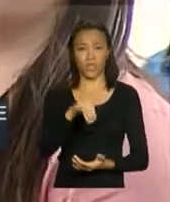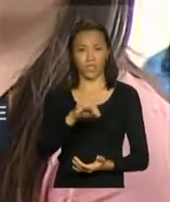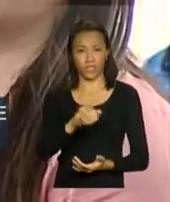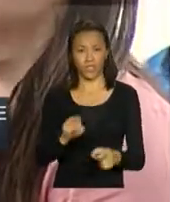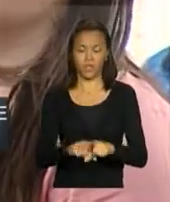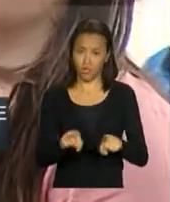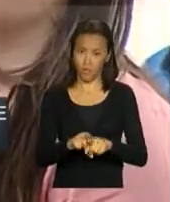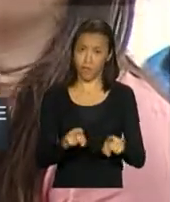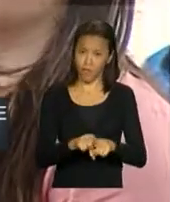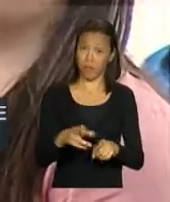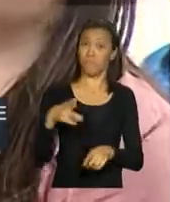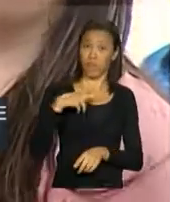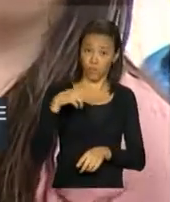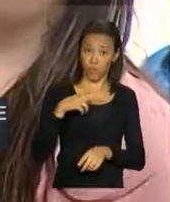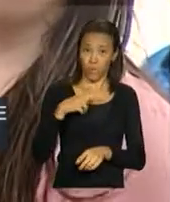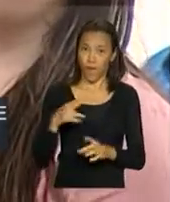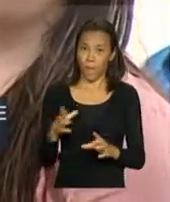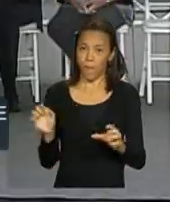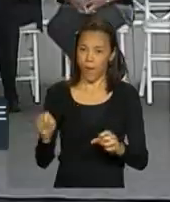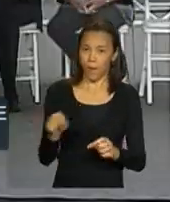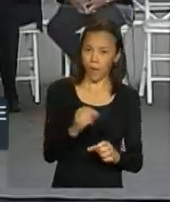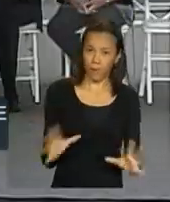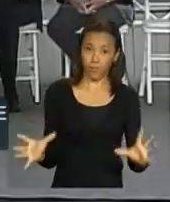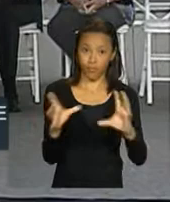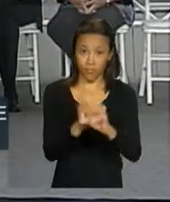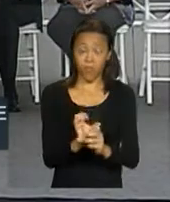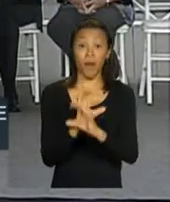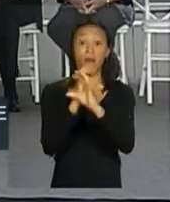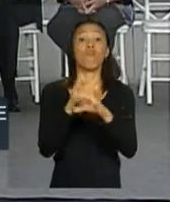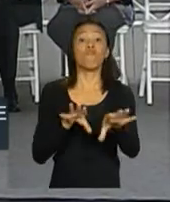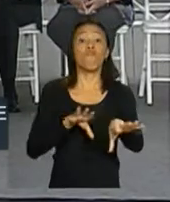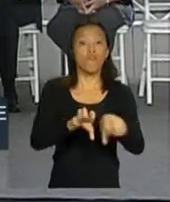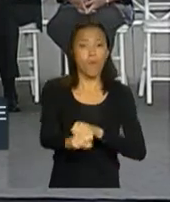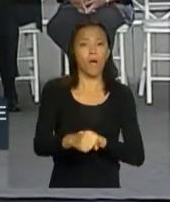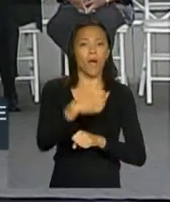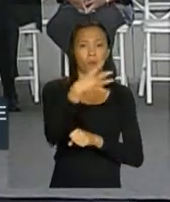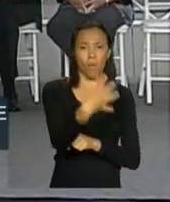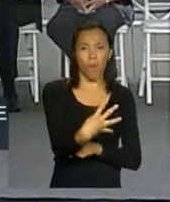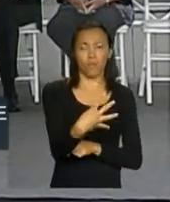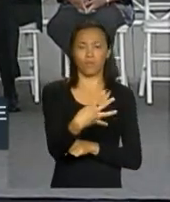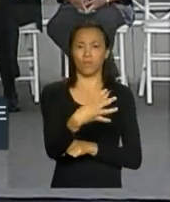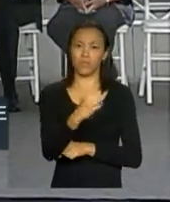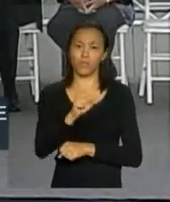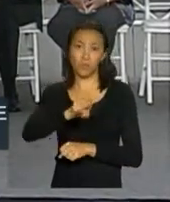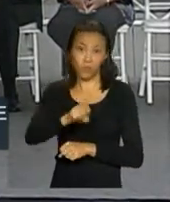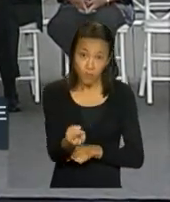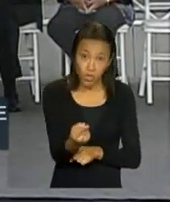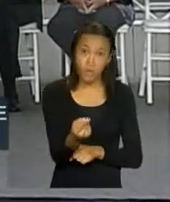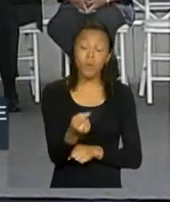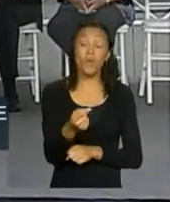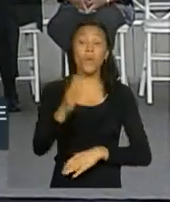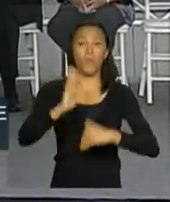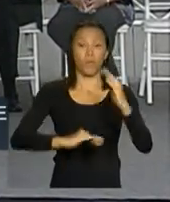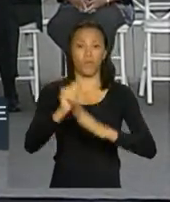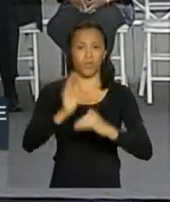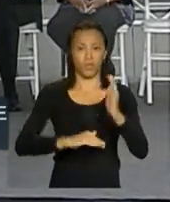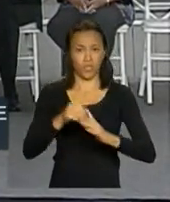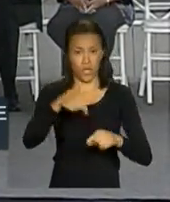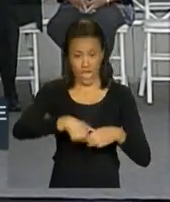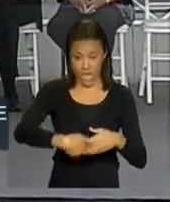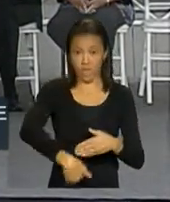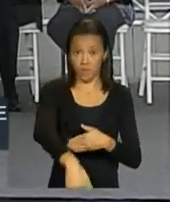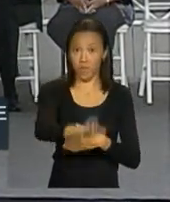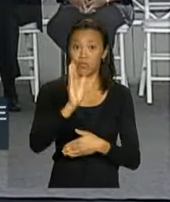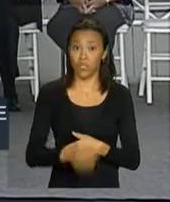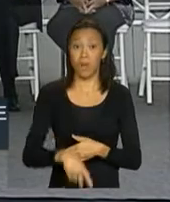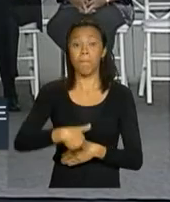privada, para formar 400 mil profissionais ao longo de 5 anos. Esse ano nós já formamos mais de 100